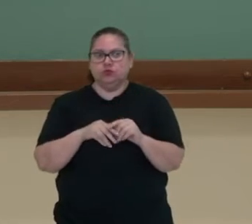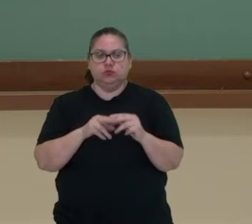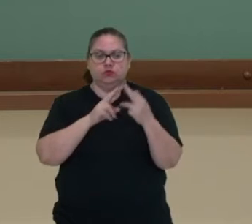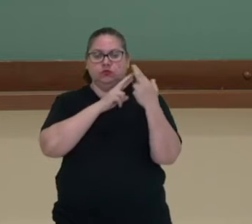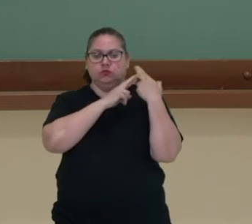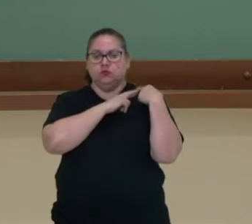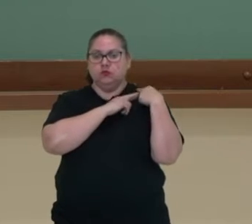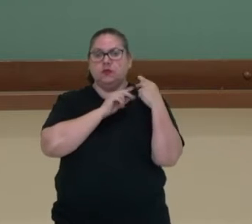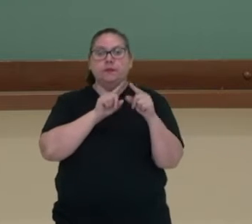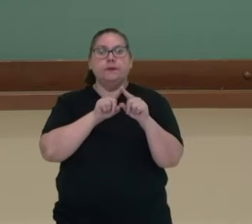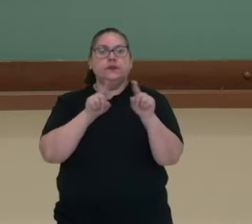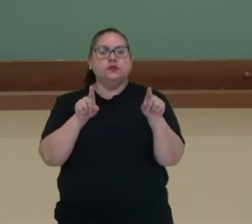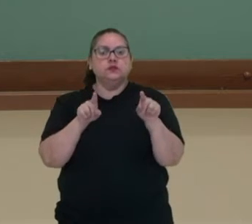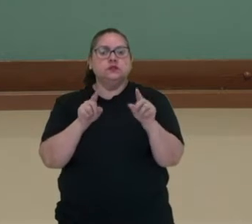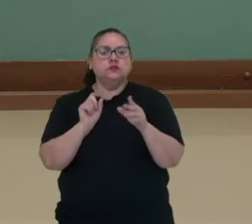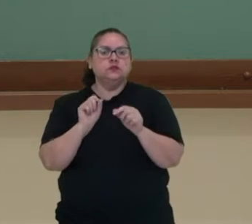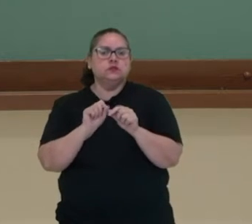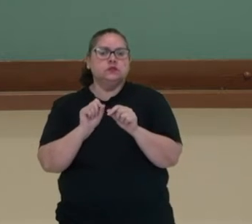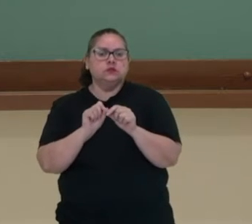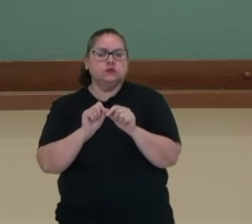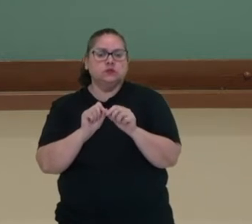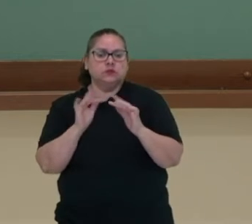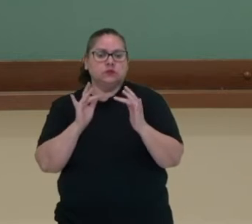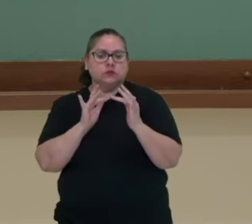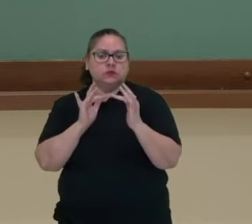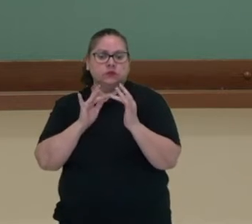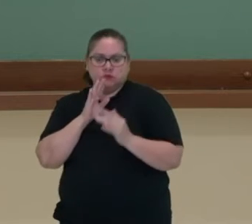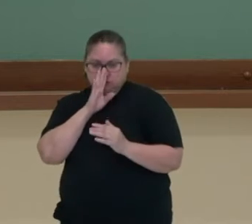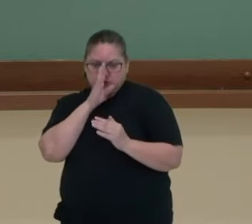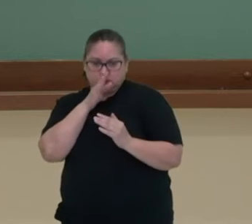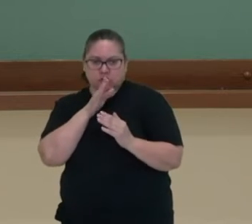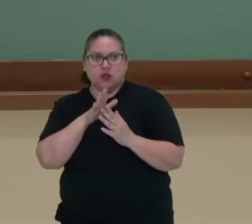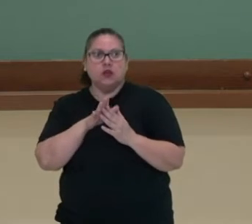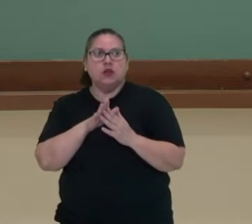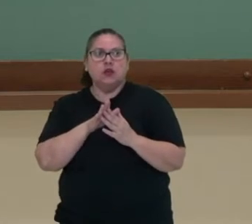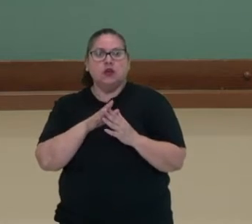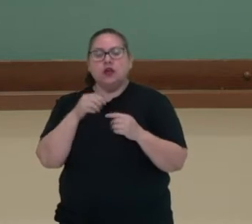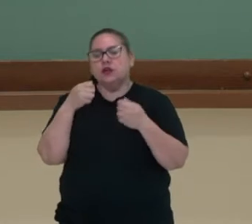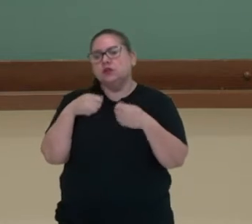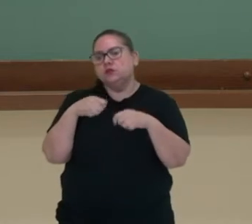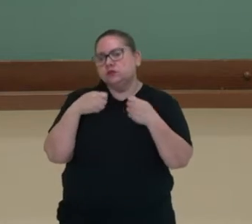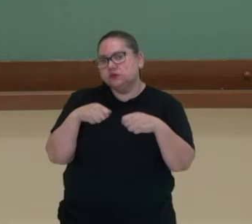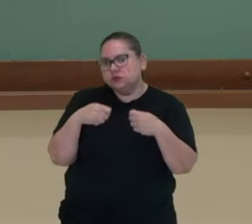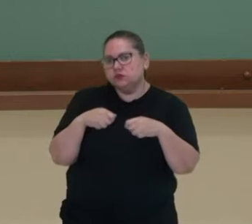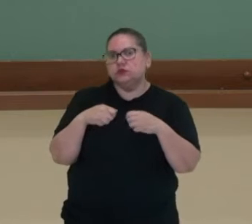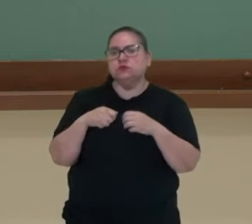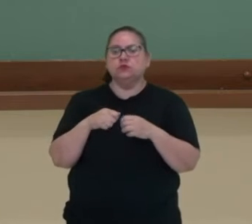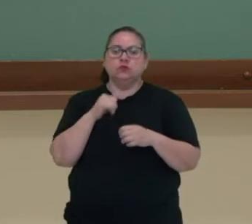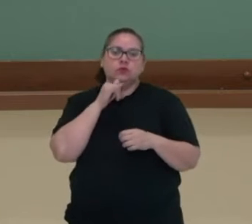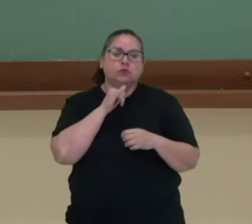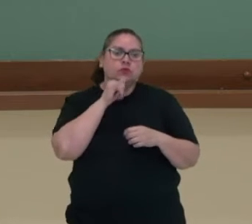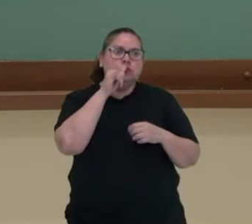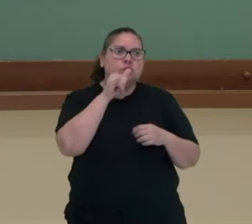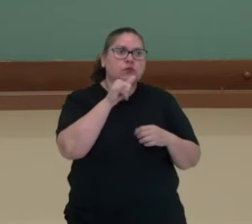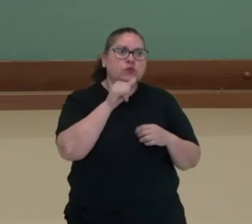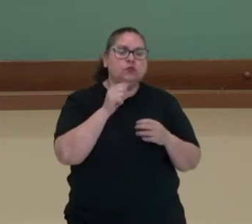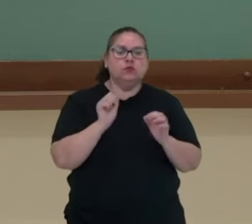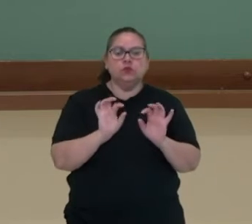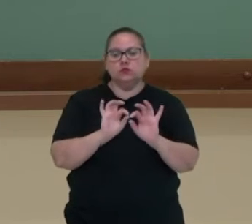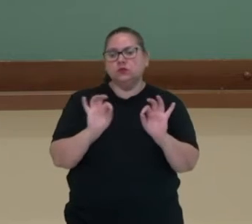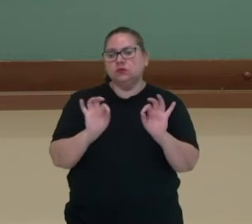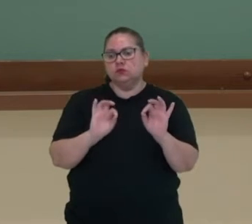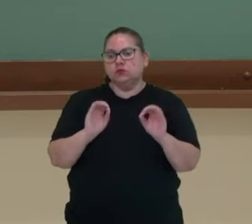responsabilidade da turma, mas ele faz esse contato direto. Ah, é necessário enviar um comunicado. Não posso